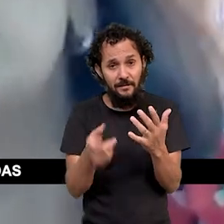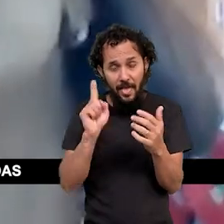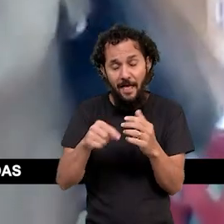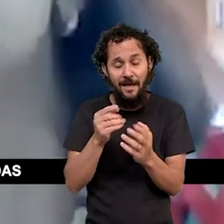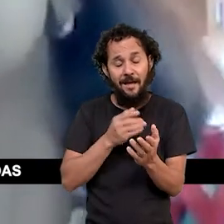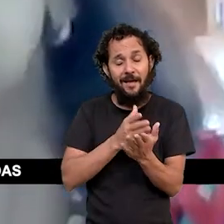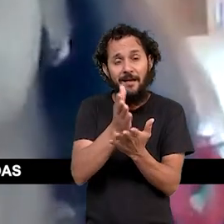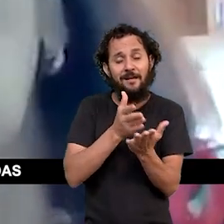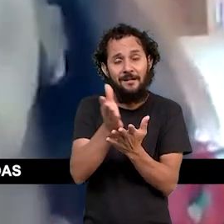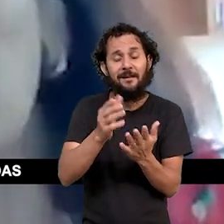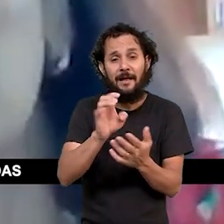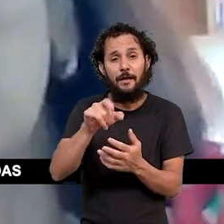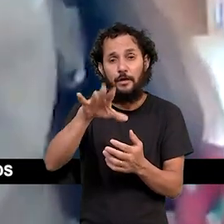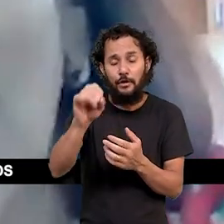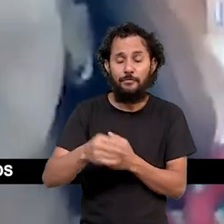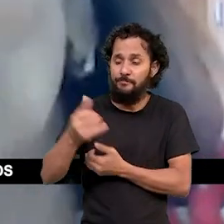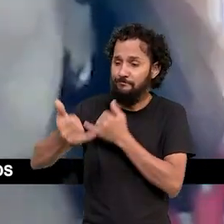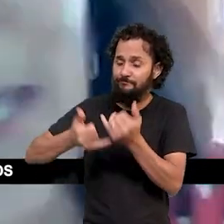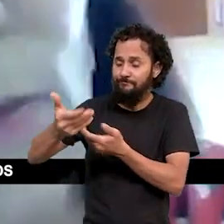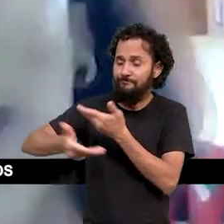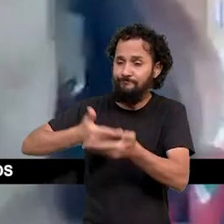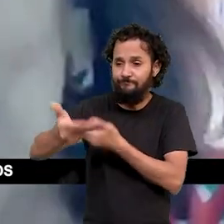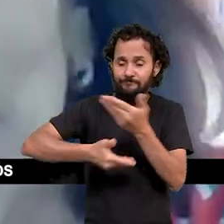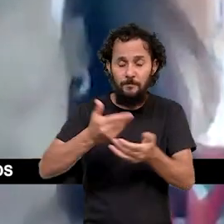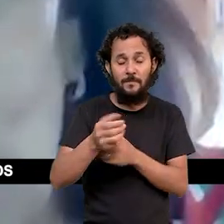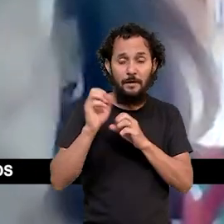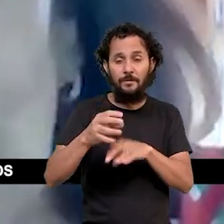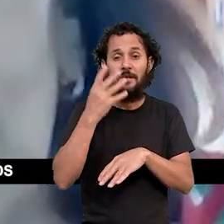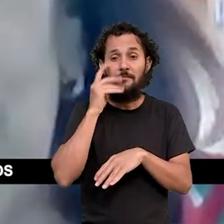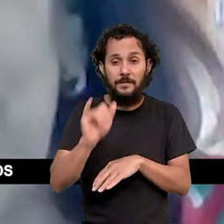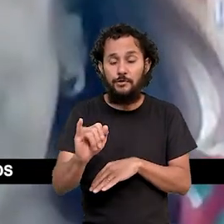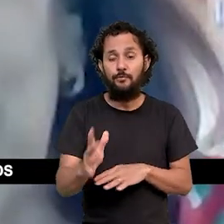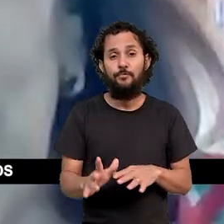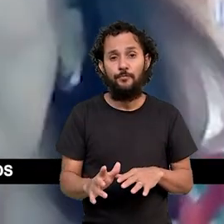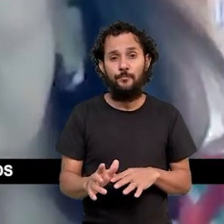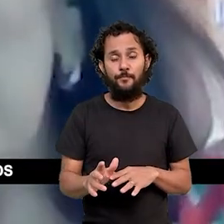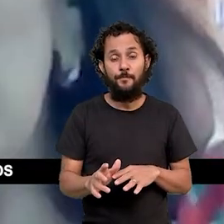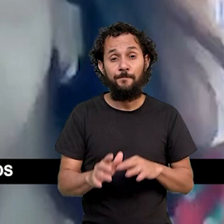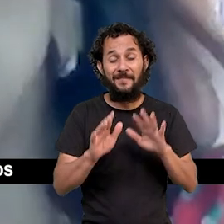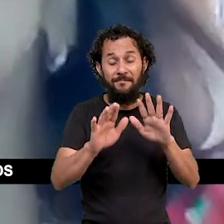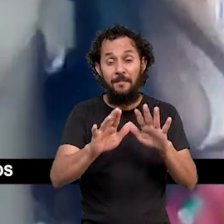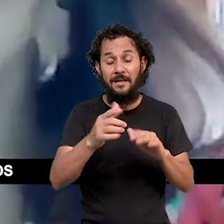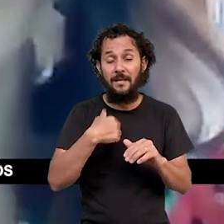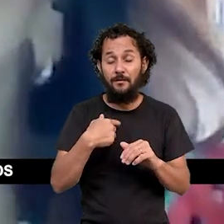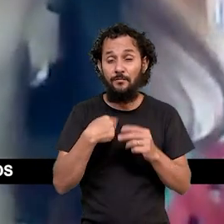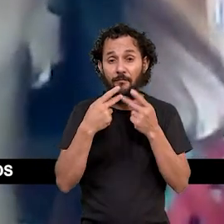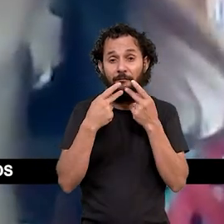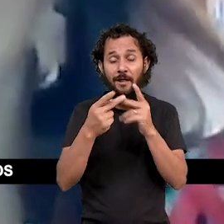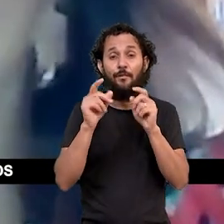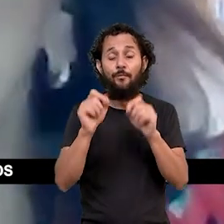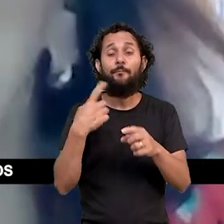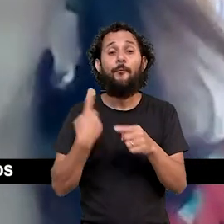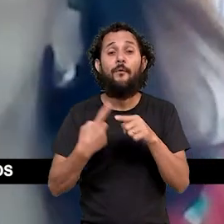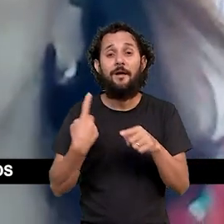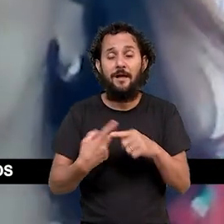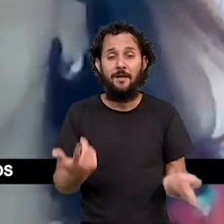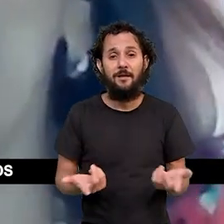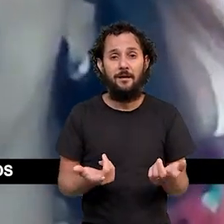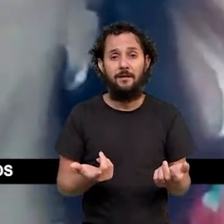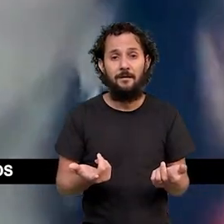como eixos articuladores das práticas na educação infantil, né? Mas eu estou trazendo por